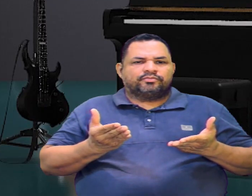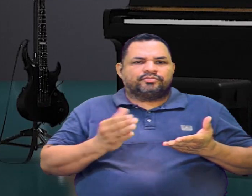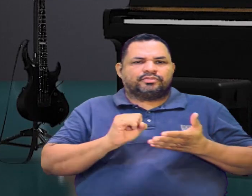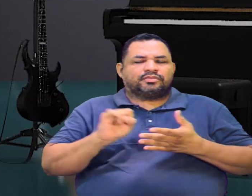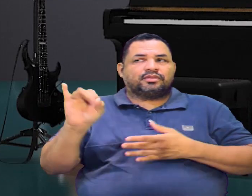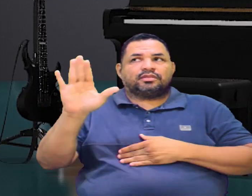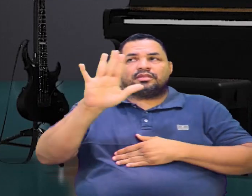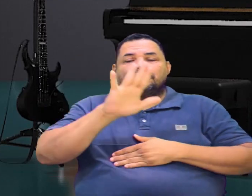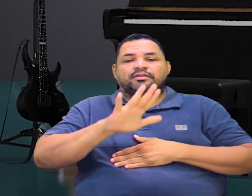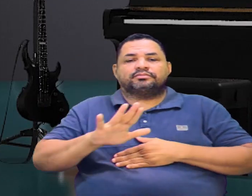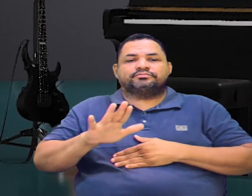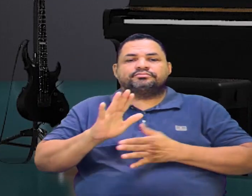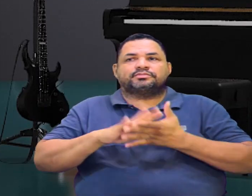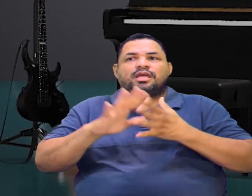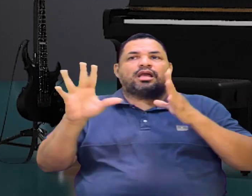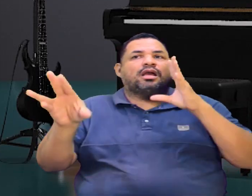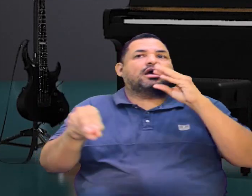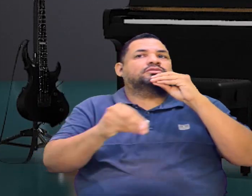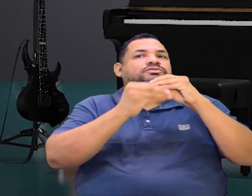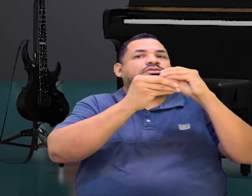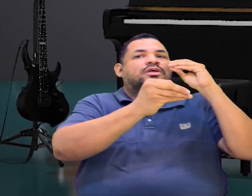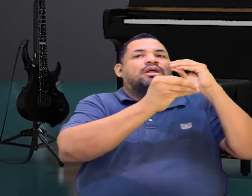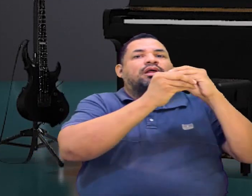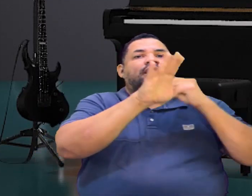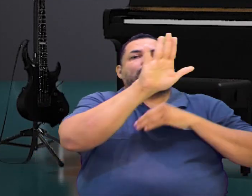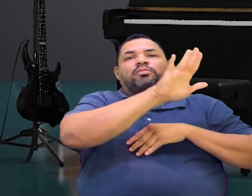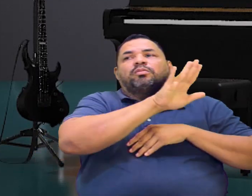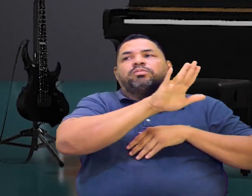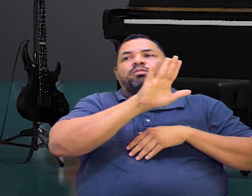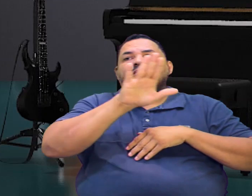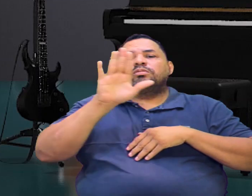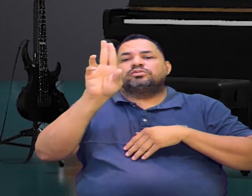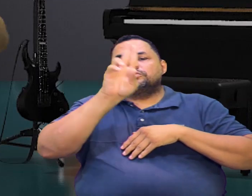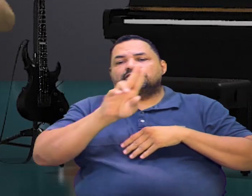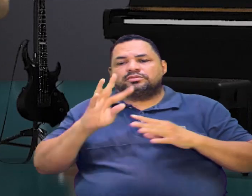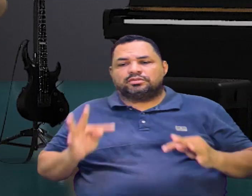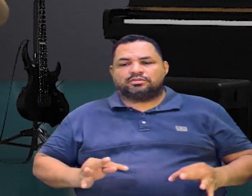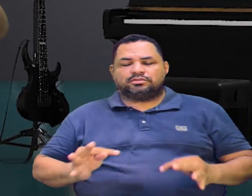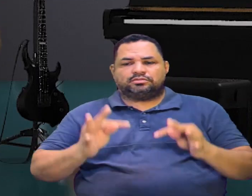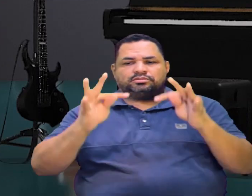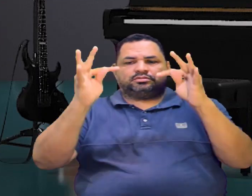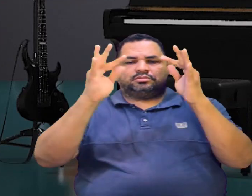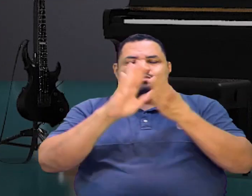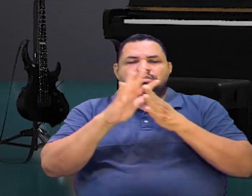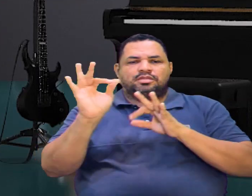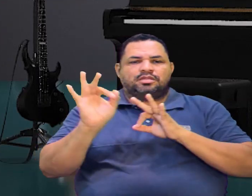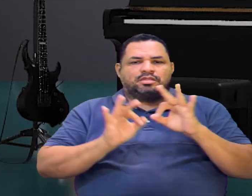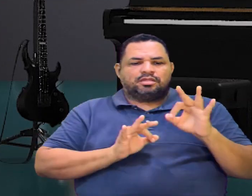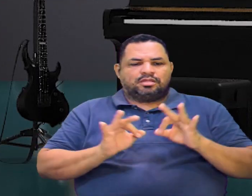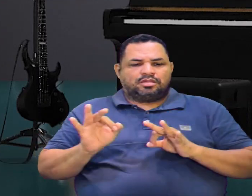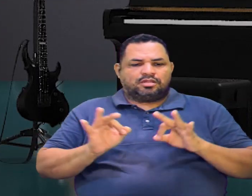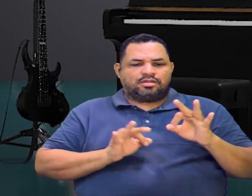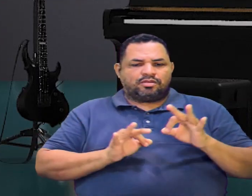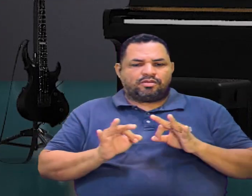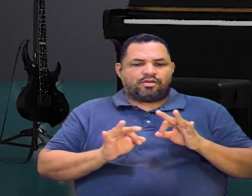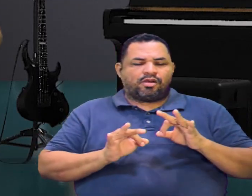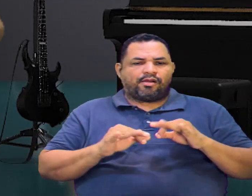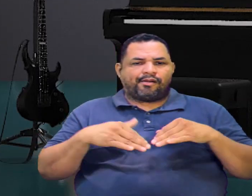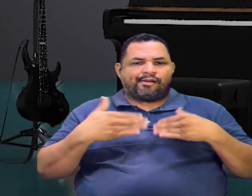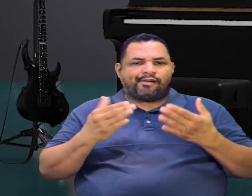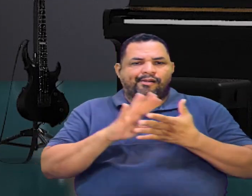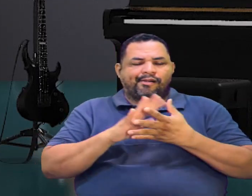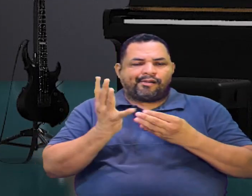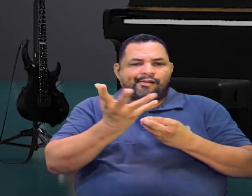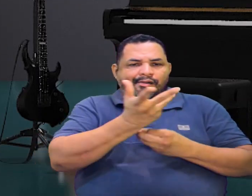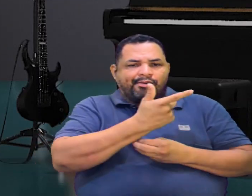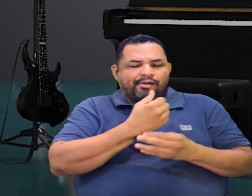as imagens iam sendo ilustradas através da tecnologia. Então, a formação da